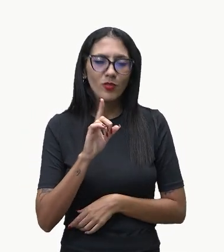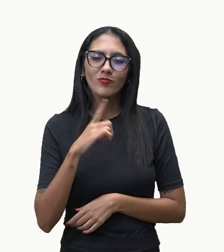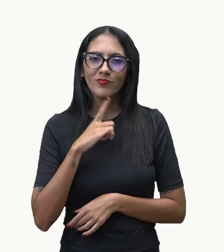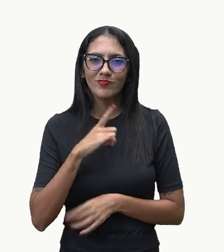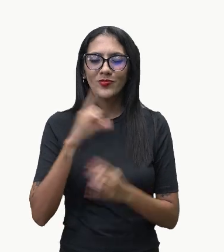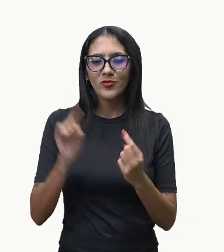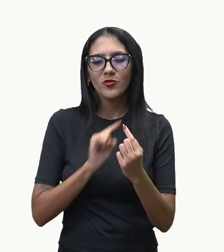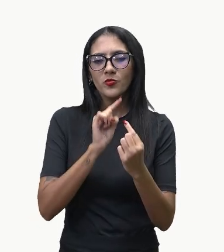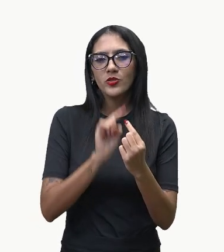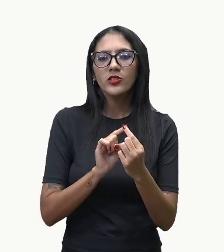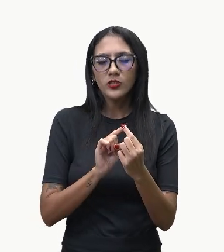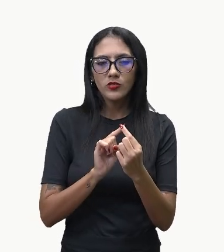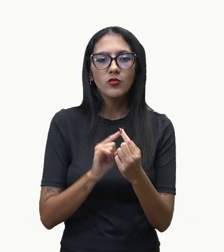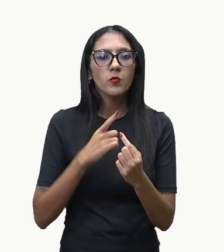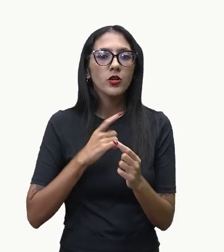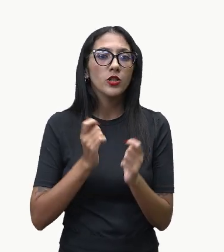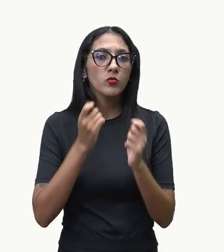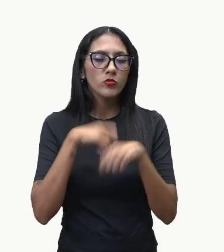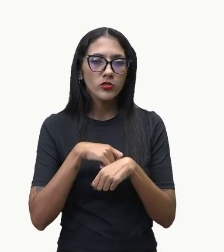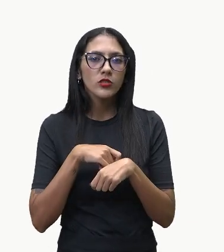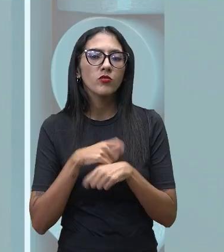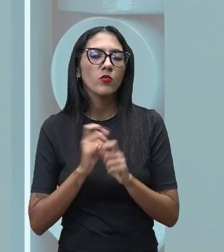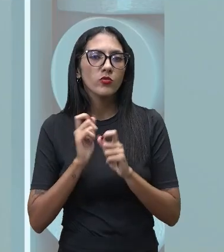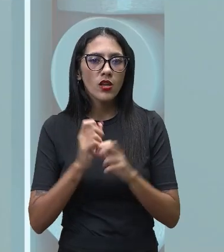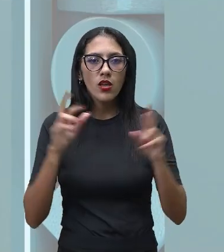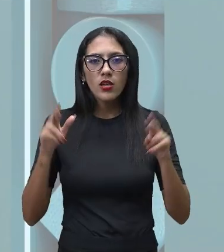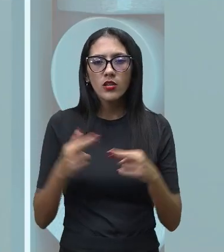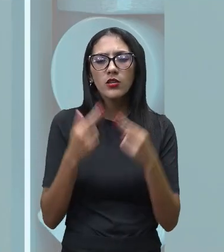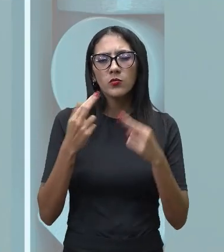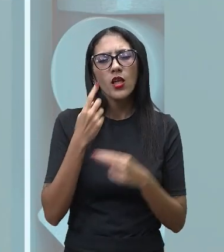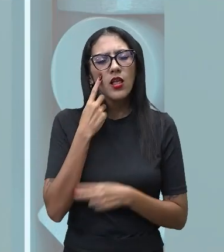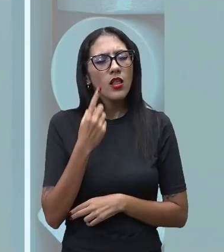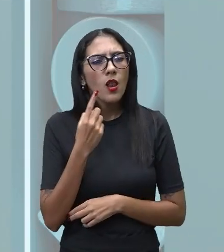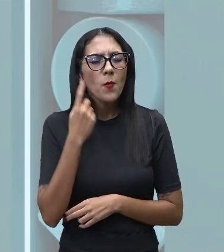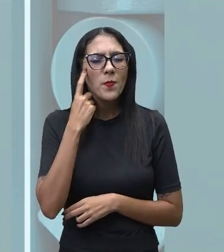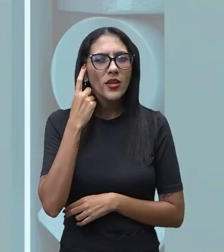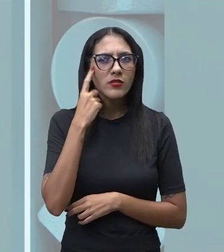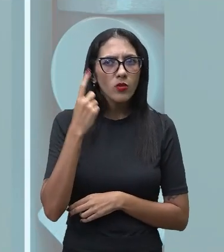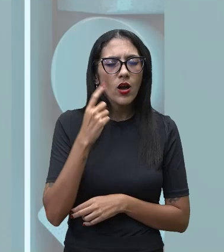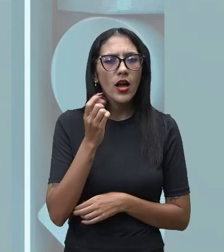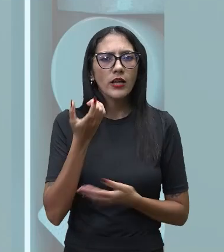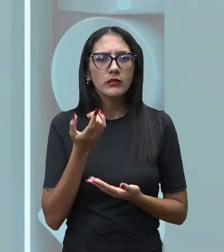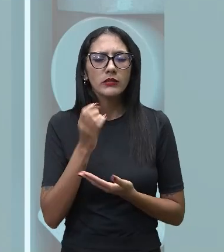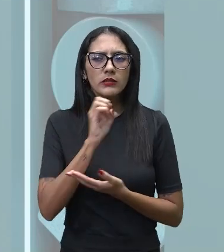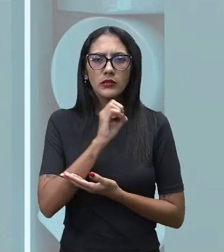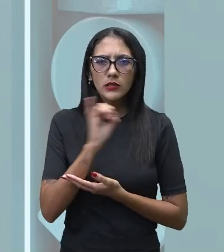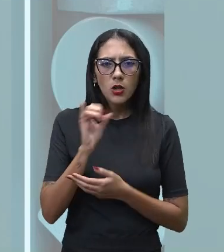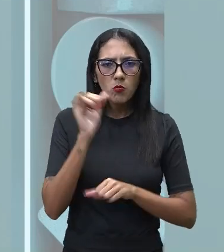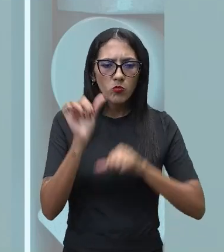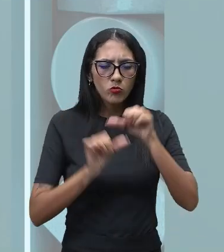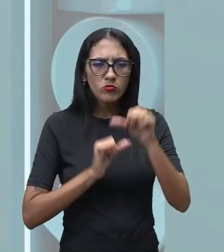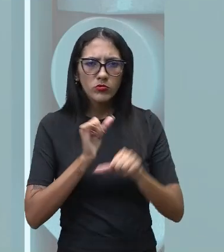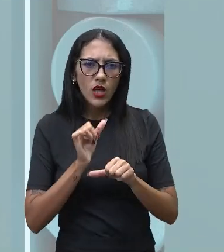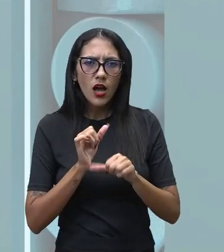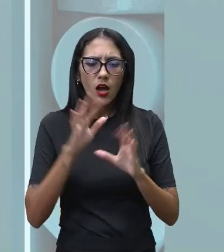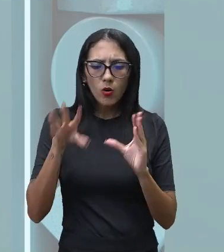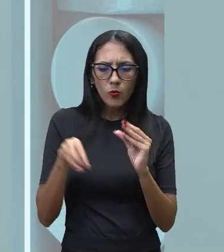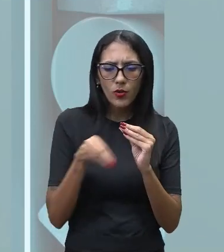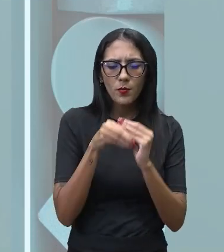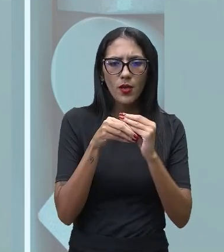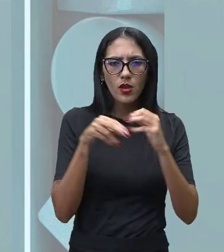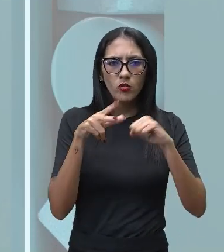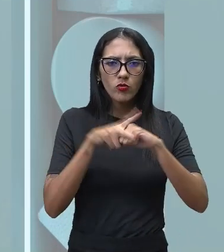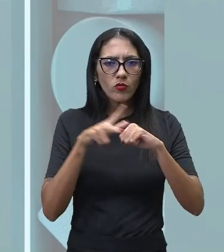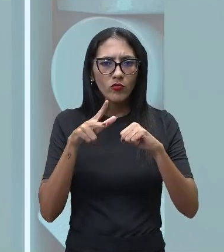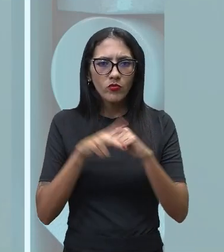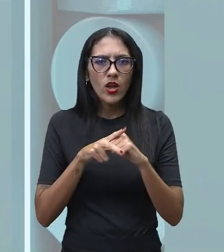isso nesse processo intencional. Ele olhou assim e falou, se eu inverter aqui, colocar o complemento verbal